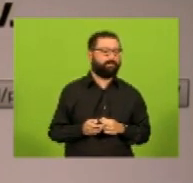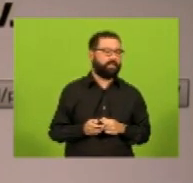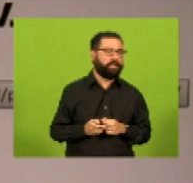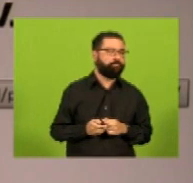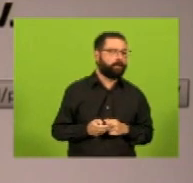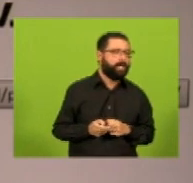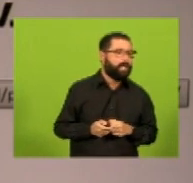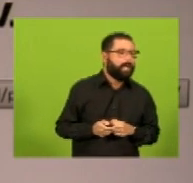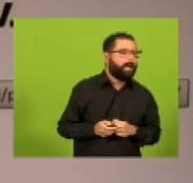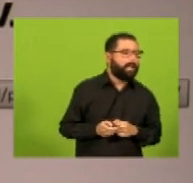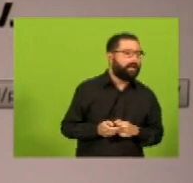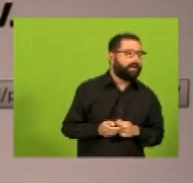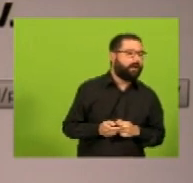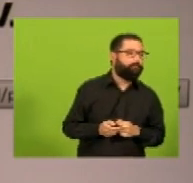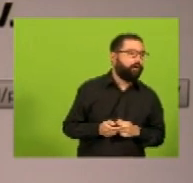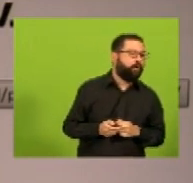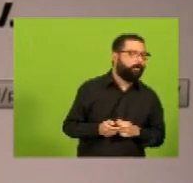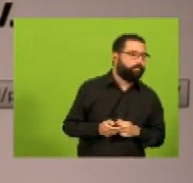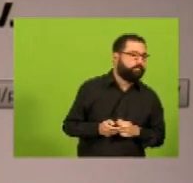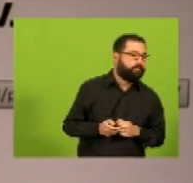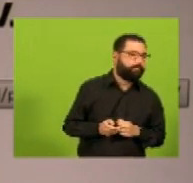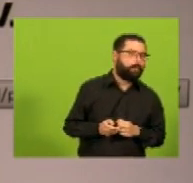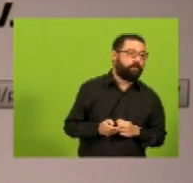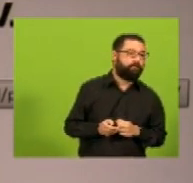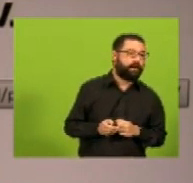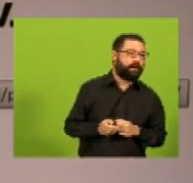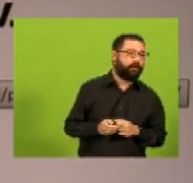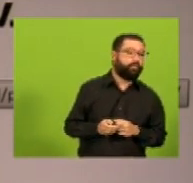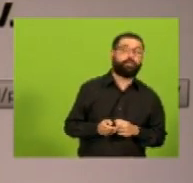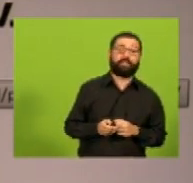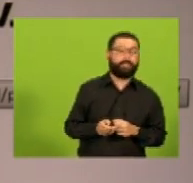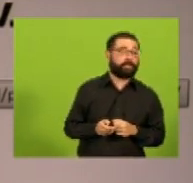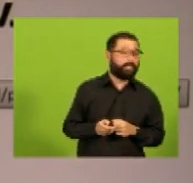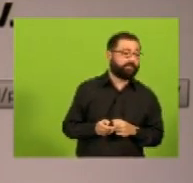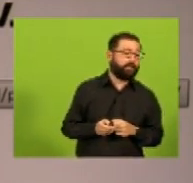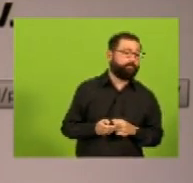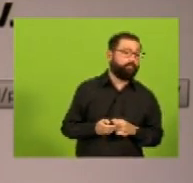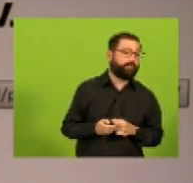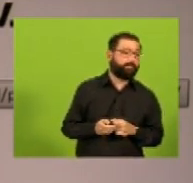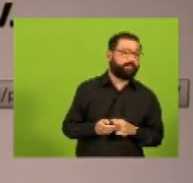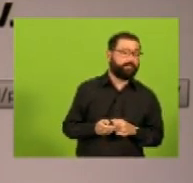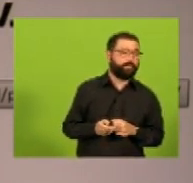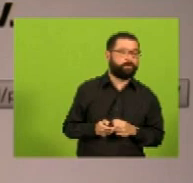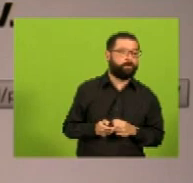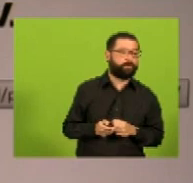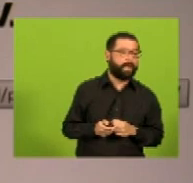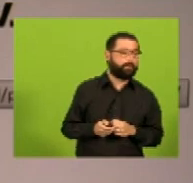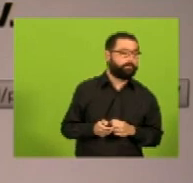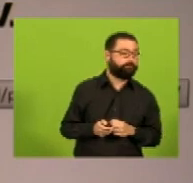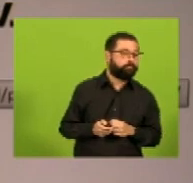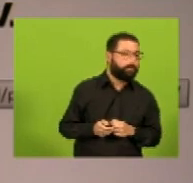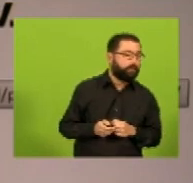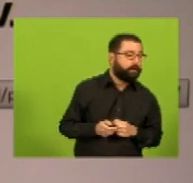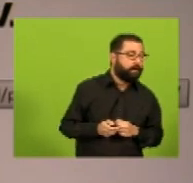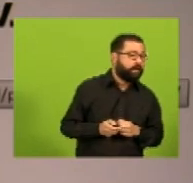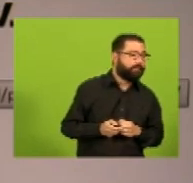vocês podem ver ali. Ele é bom para outros 3 casos ali, pós-emergente de